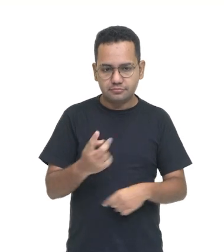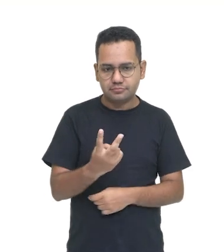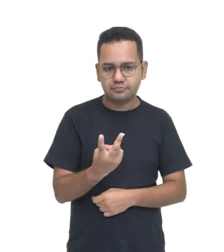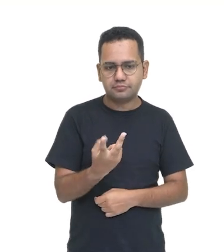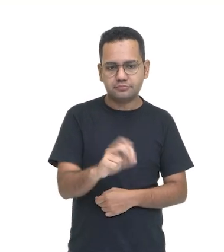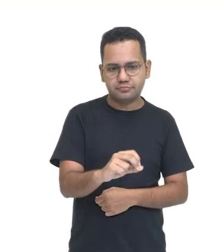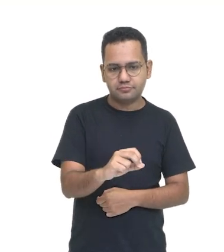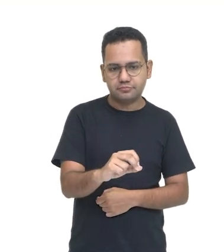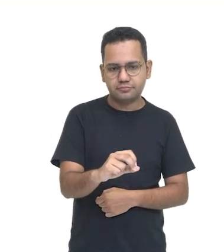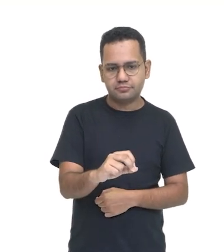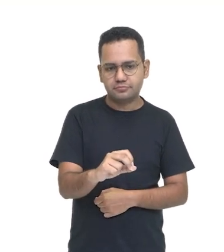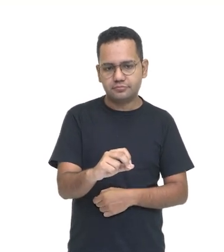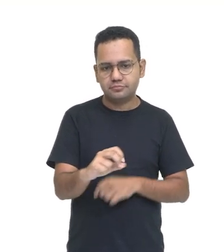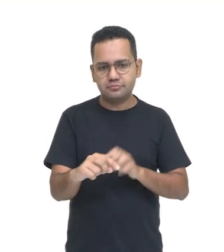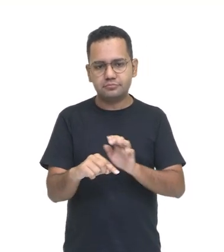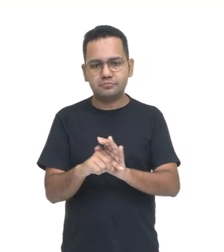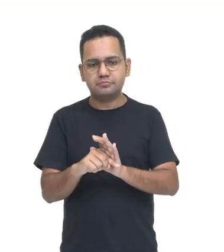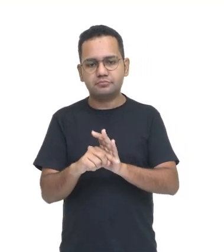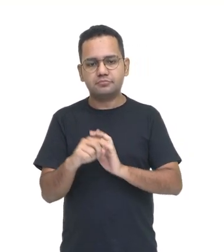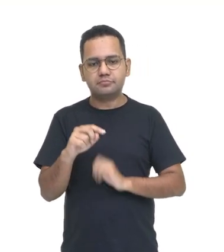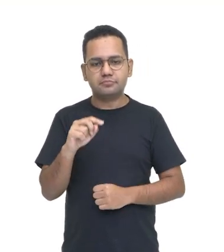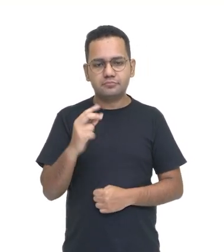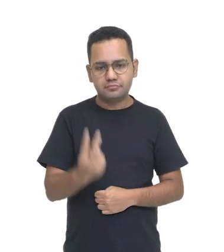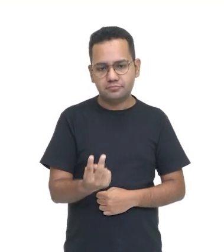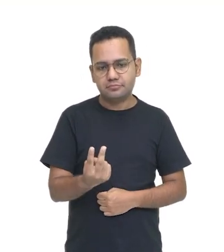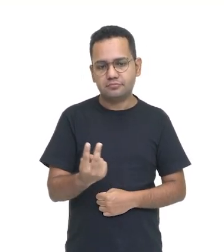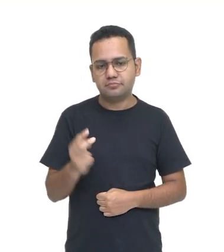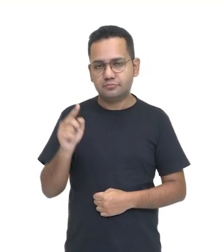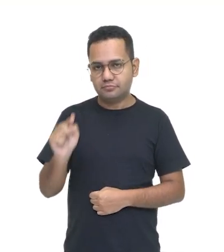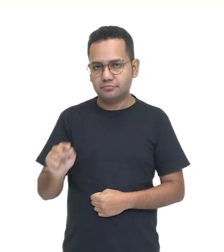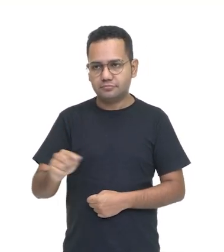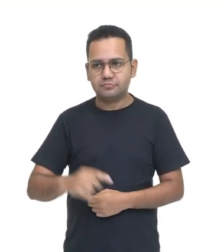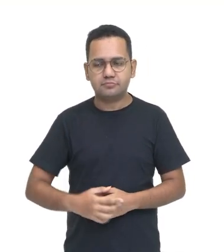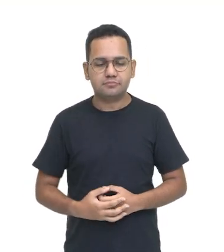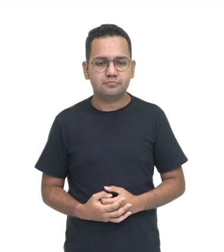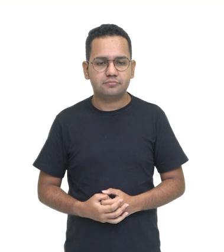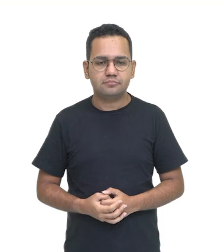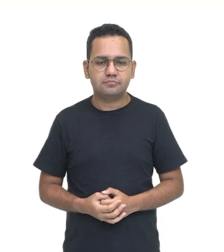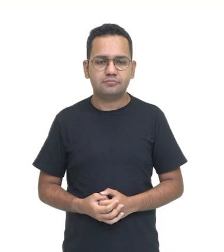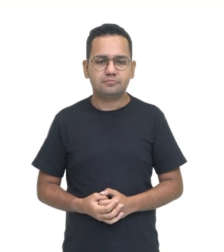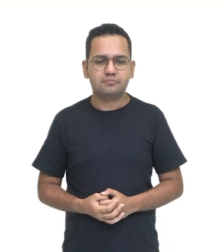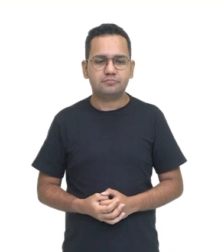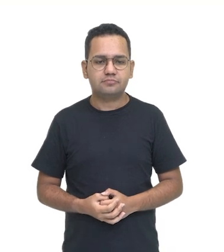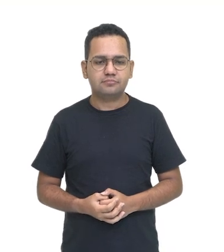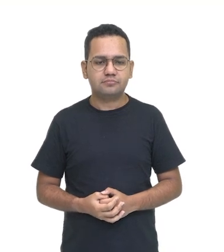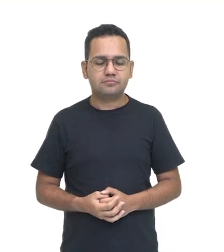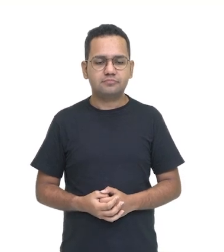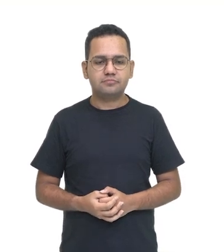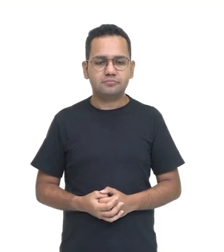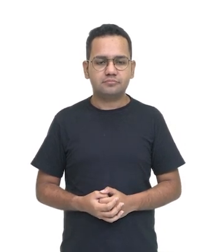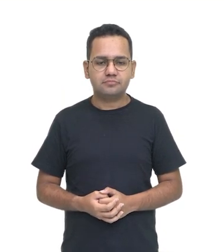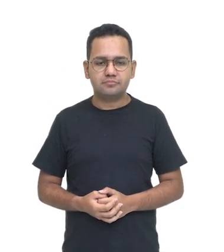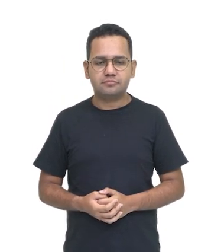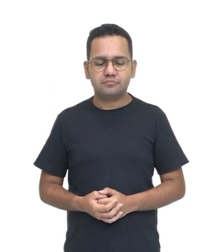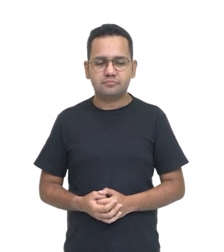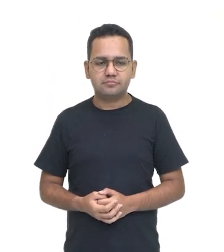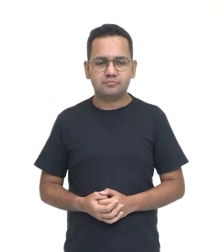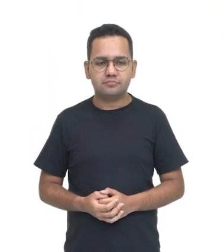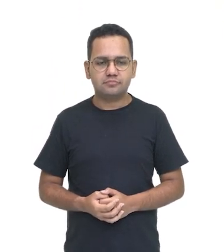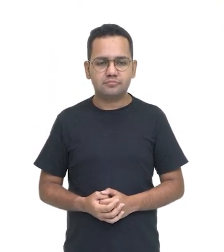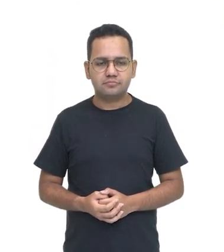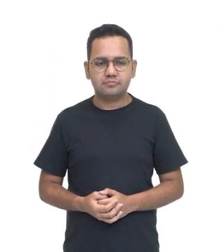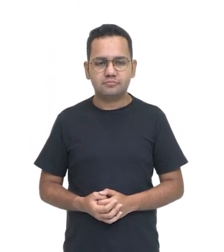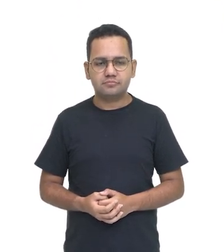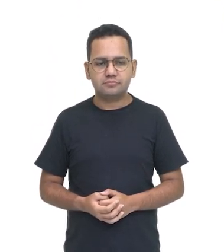dividido por 20 menos 2 fatorial. Certo? E aí a gente vai só fazer o cálculo. Vamos